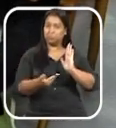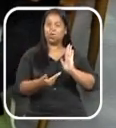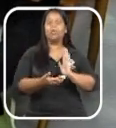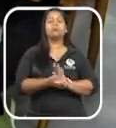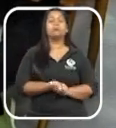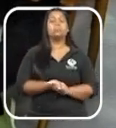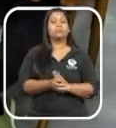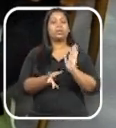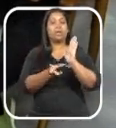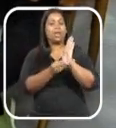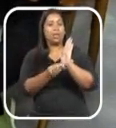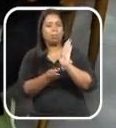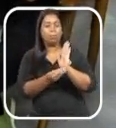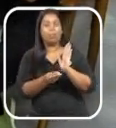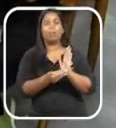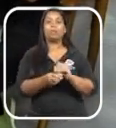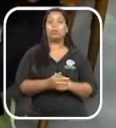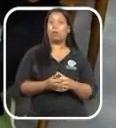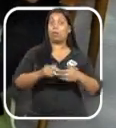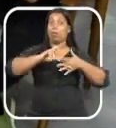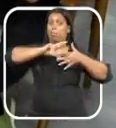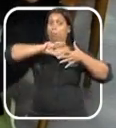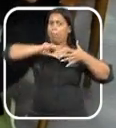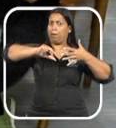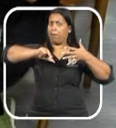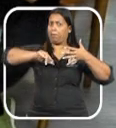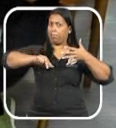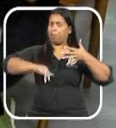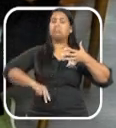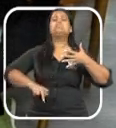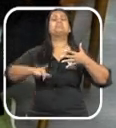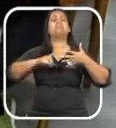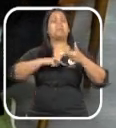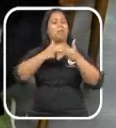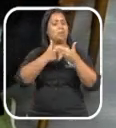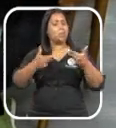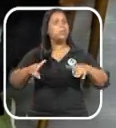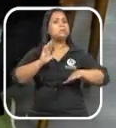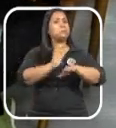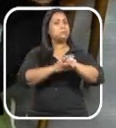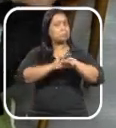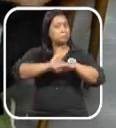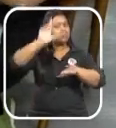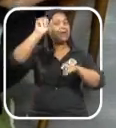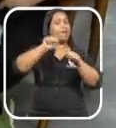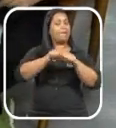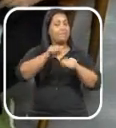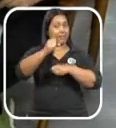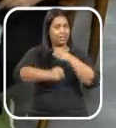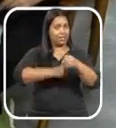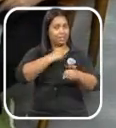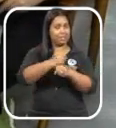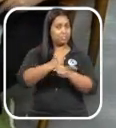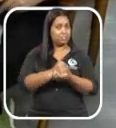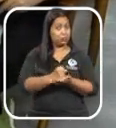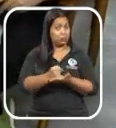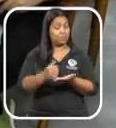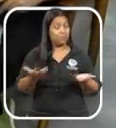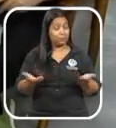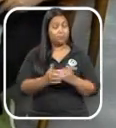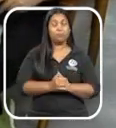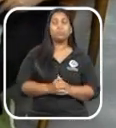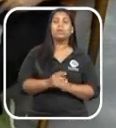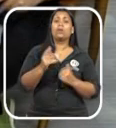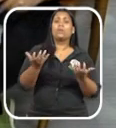nesse ano que passou. Eu gostaria de conversar com você, começando falando sobre as moções, 42 moções,